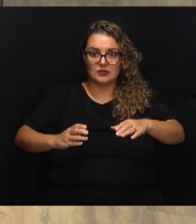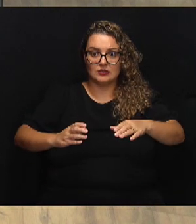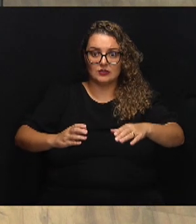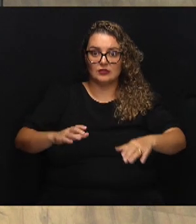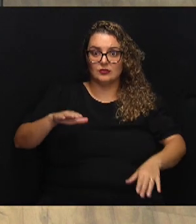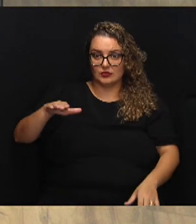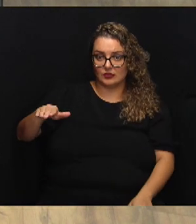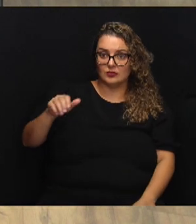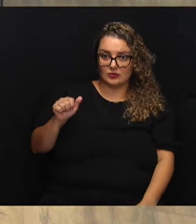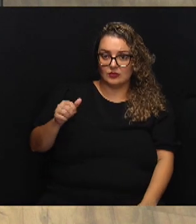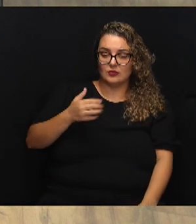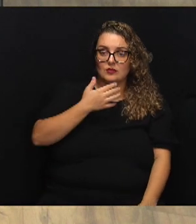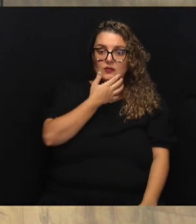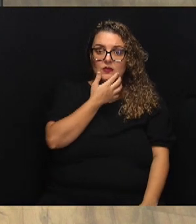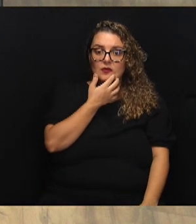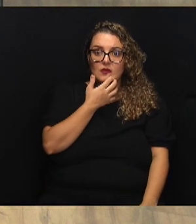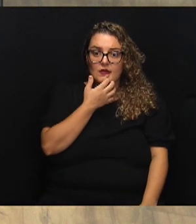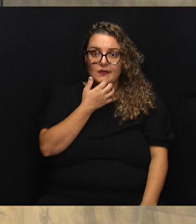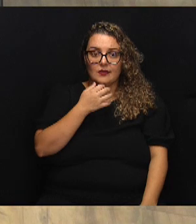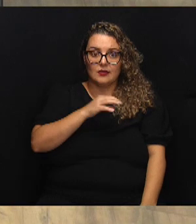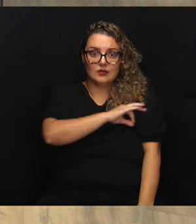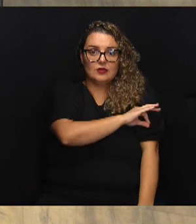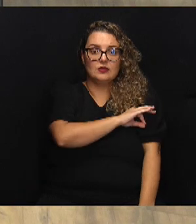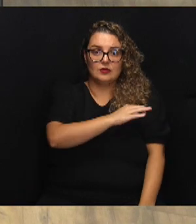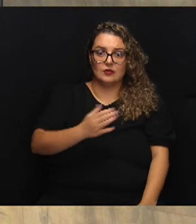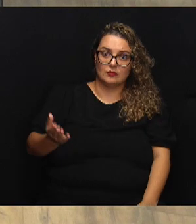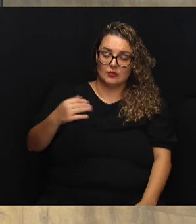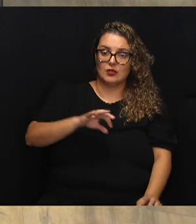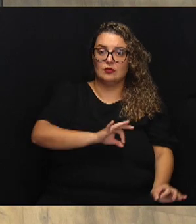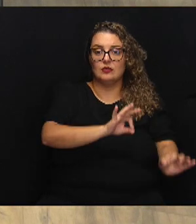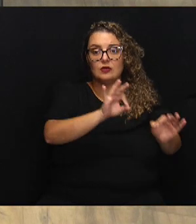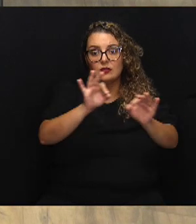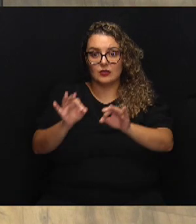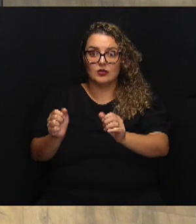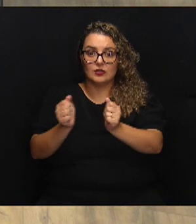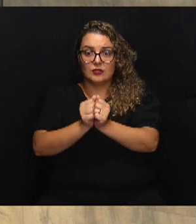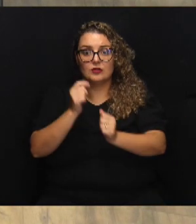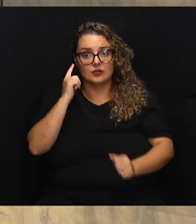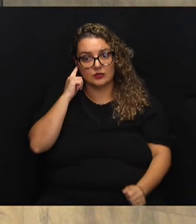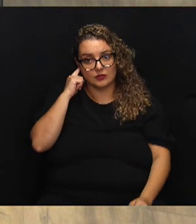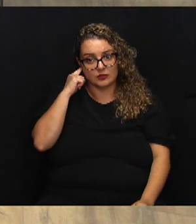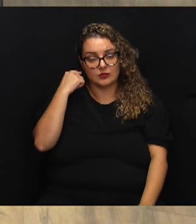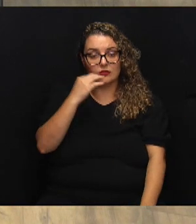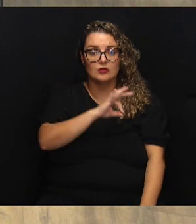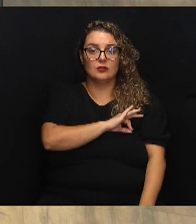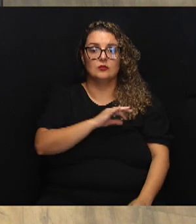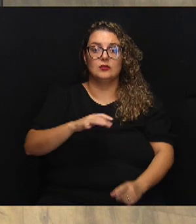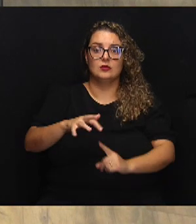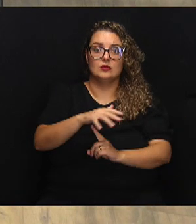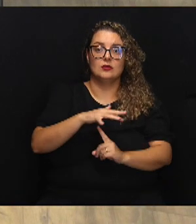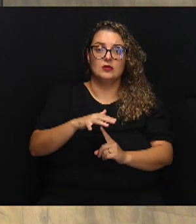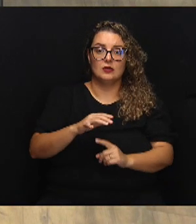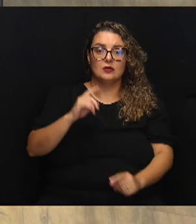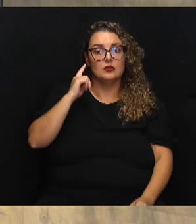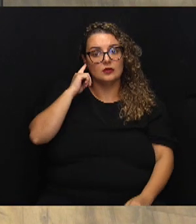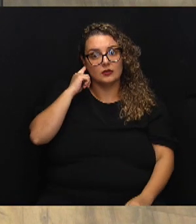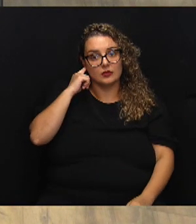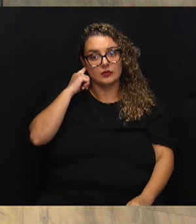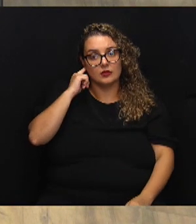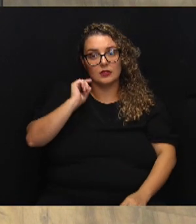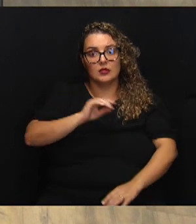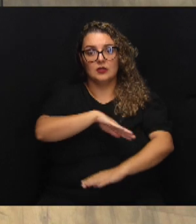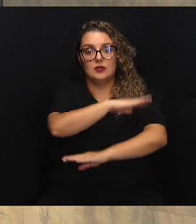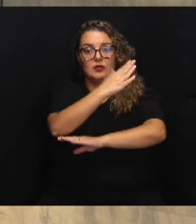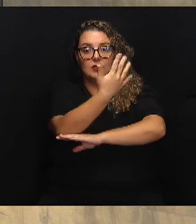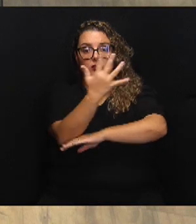chamei um pessoal da prefeitura que acompanhou junto com a polícia ambiental. Aí nós soltamos lá na Floresta Serra d'Água, sabe,